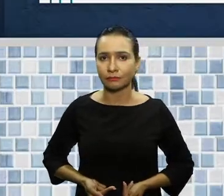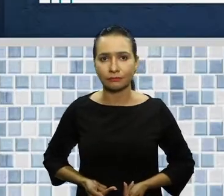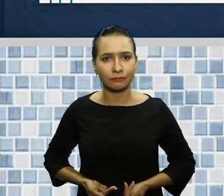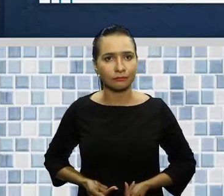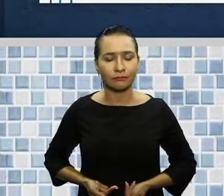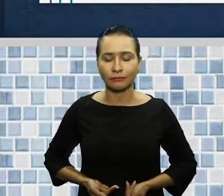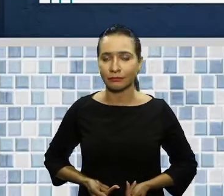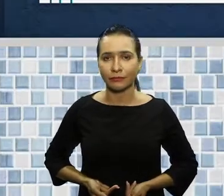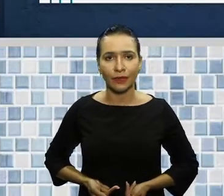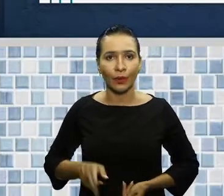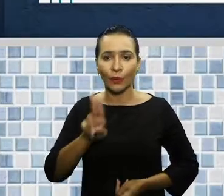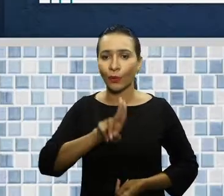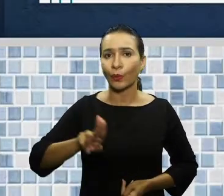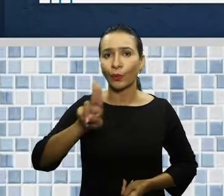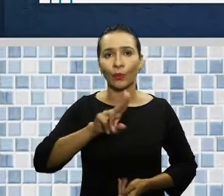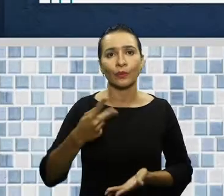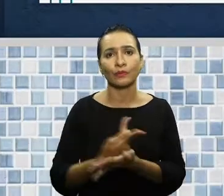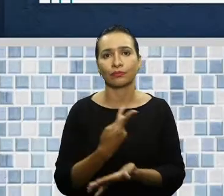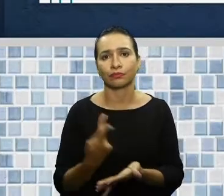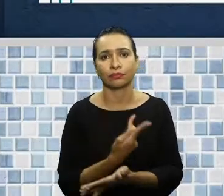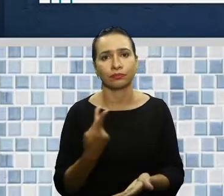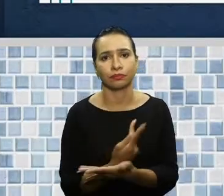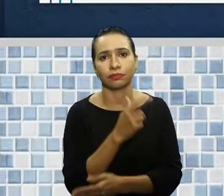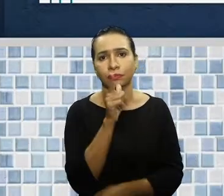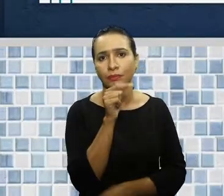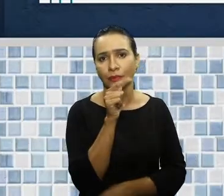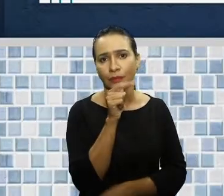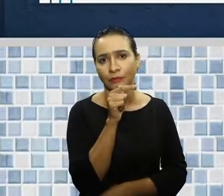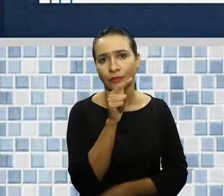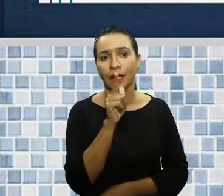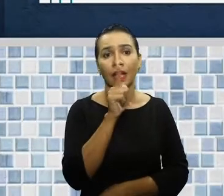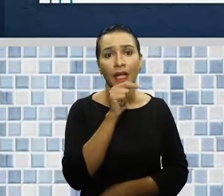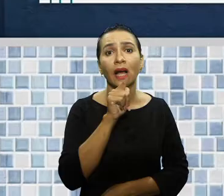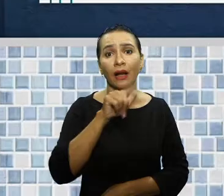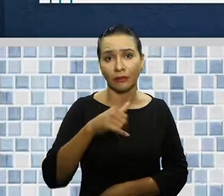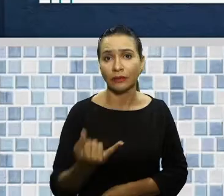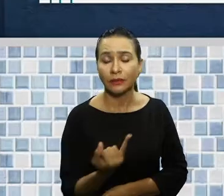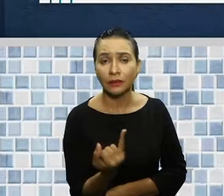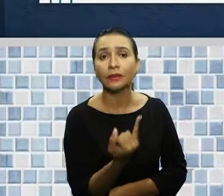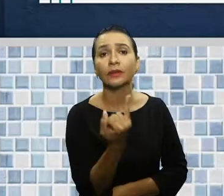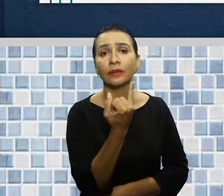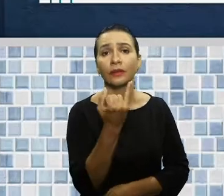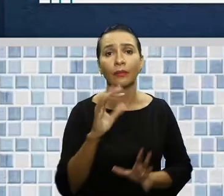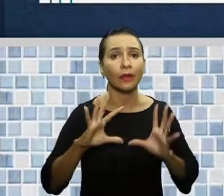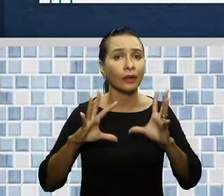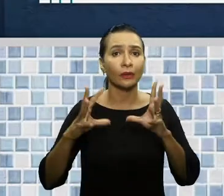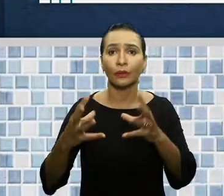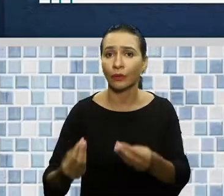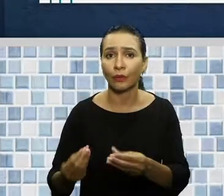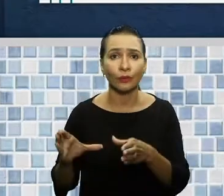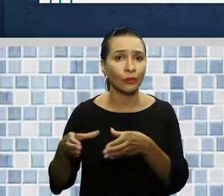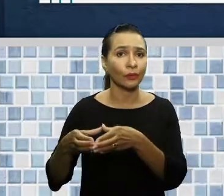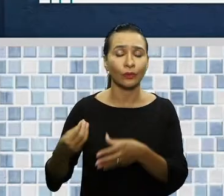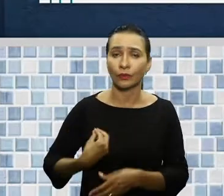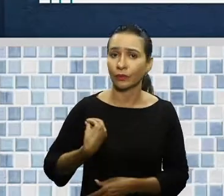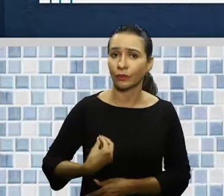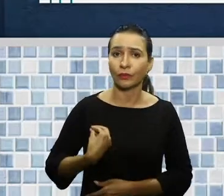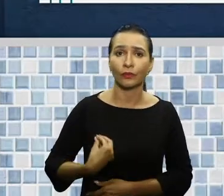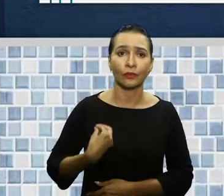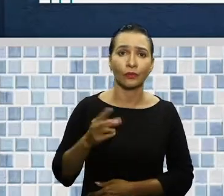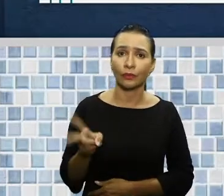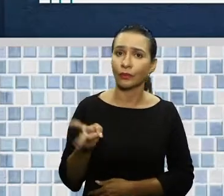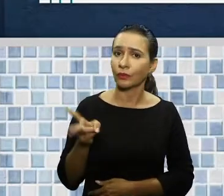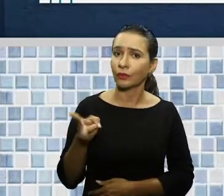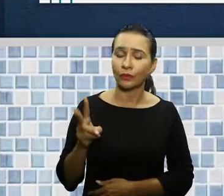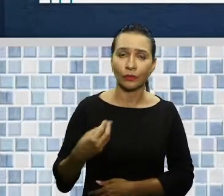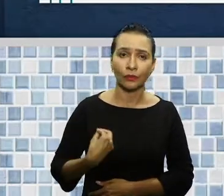uso inadequado desse recurso que é tão importante para a sobrevivência de todos os seres vivos, não só do